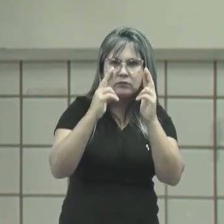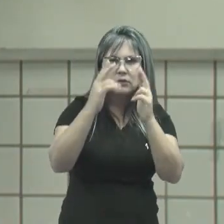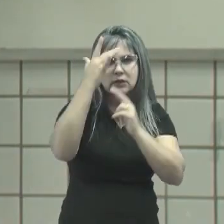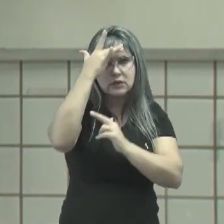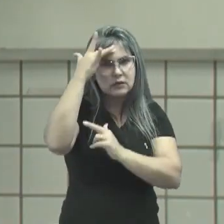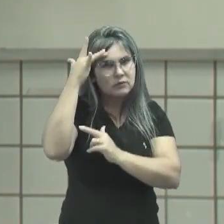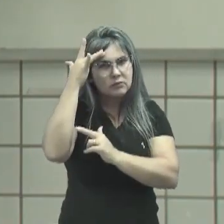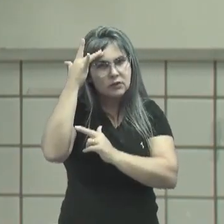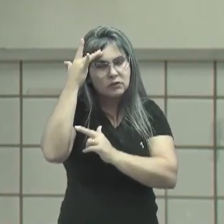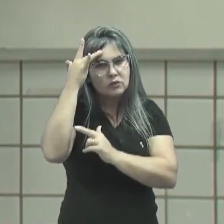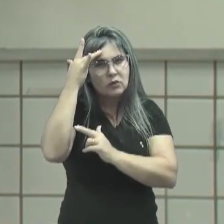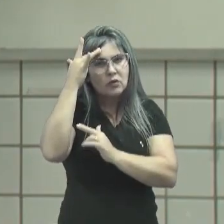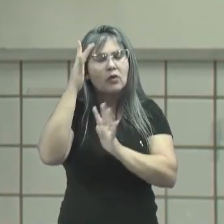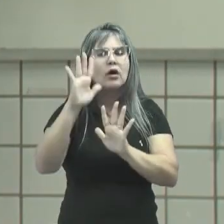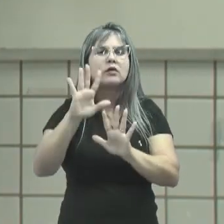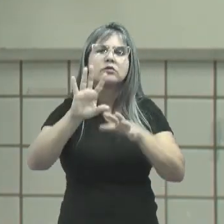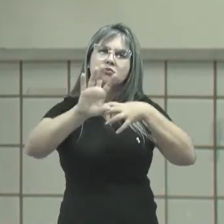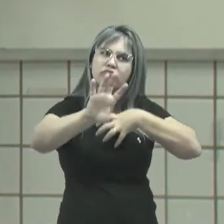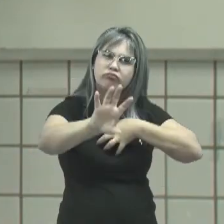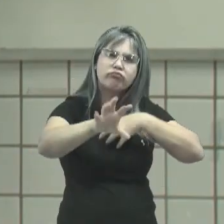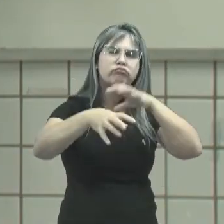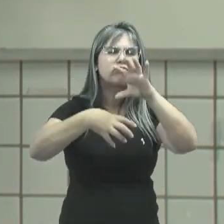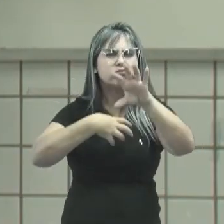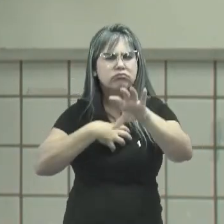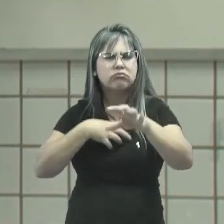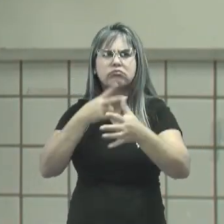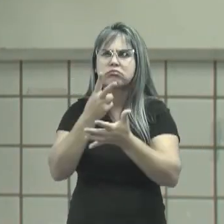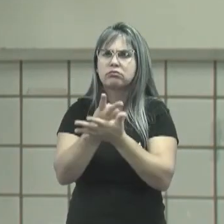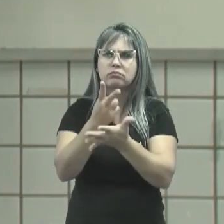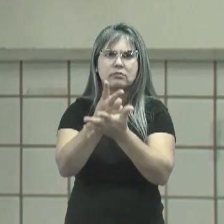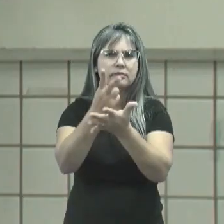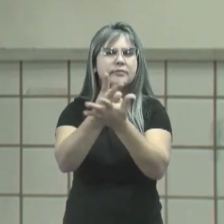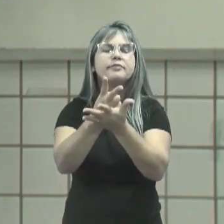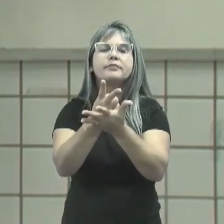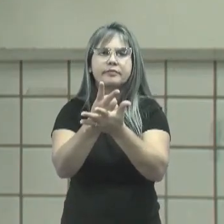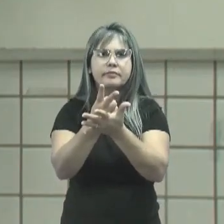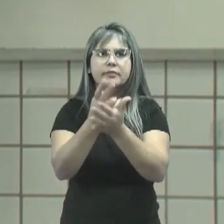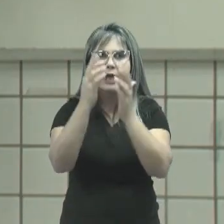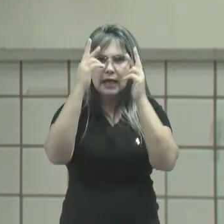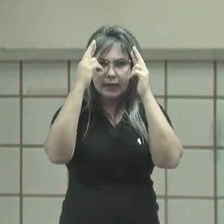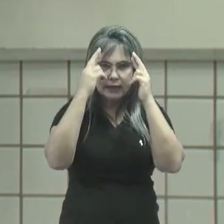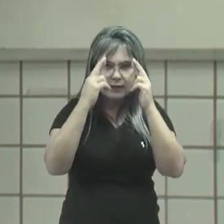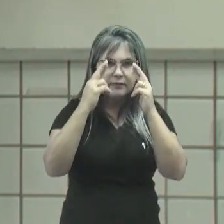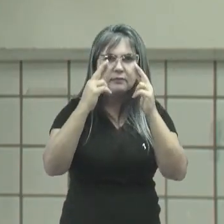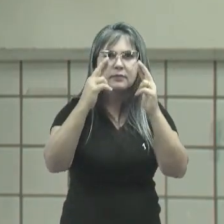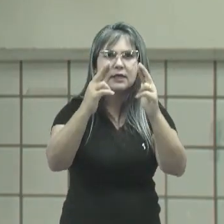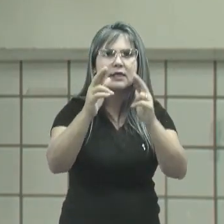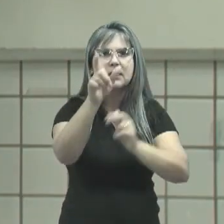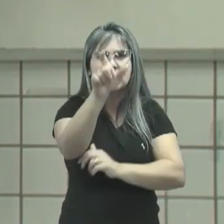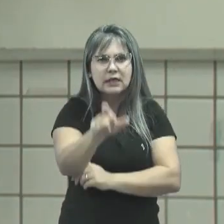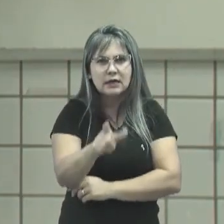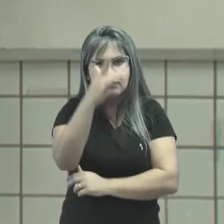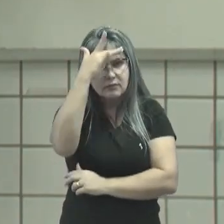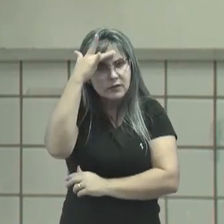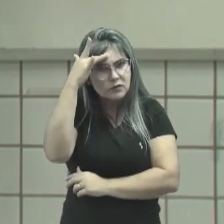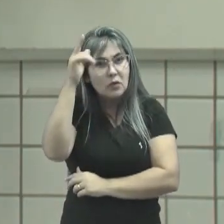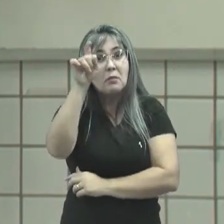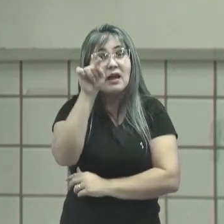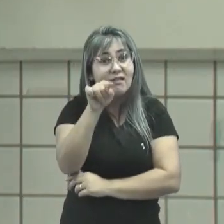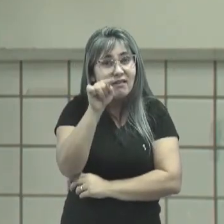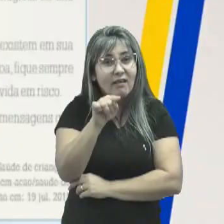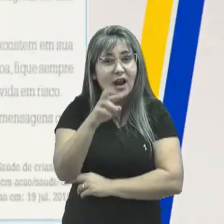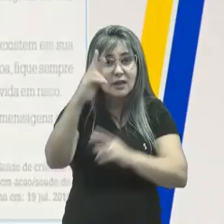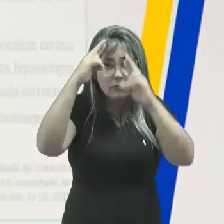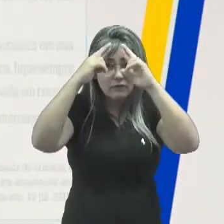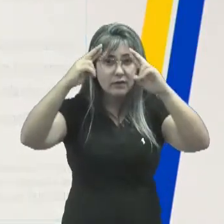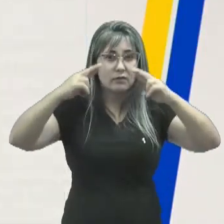Então, se dê o respeito para ser respeitado. Isso aí é a chave principal para que você